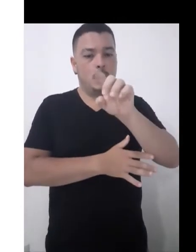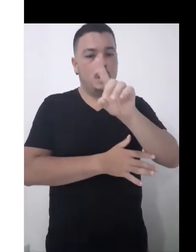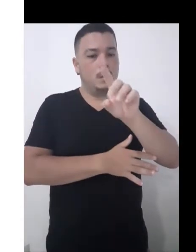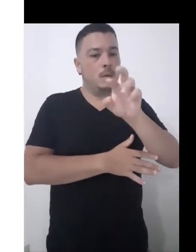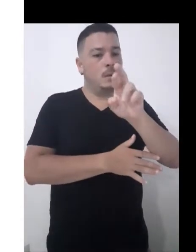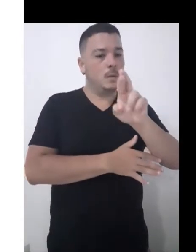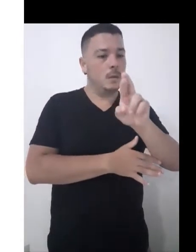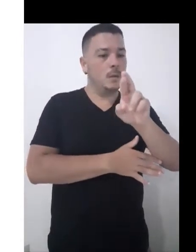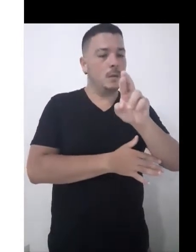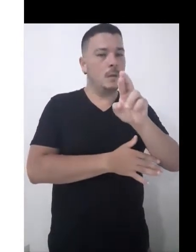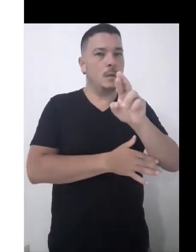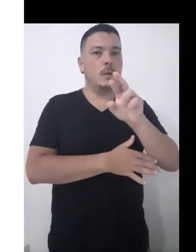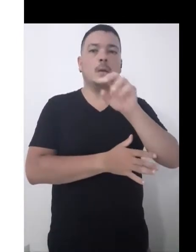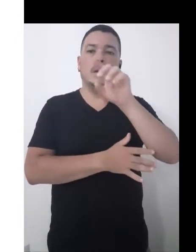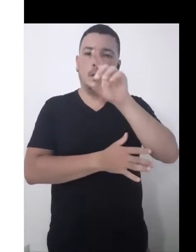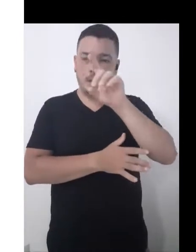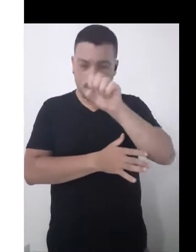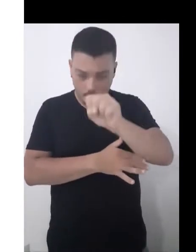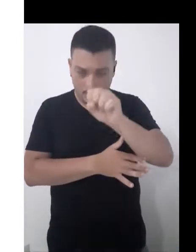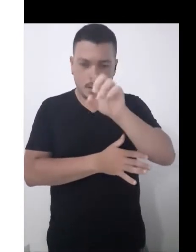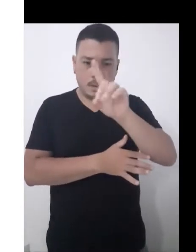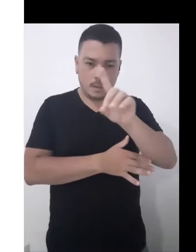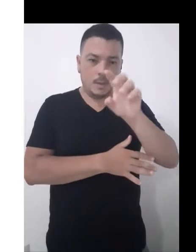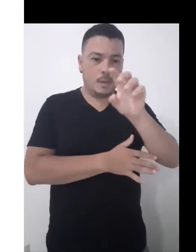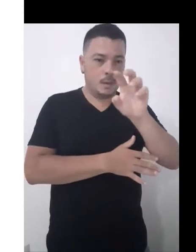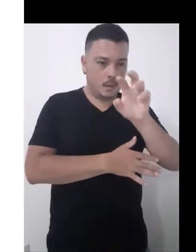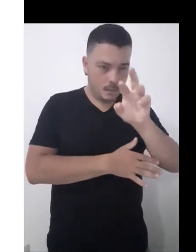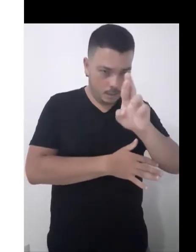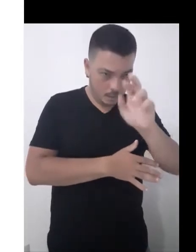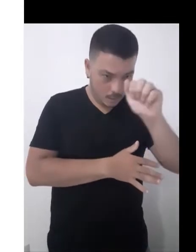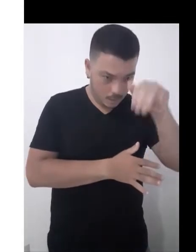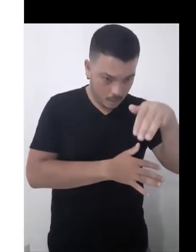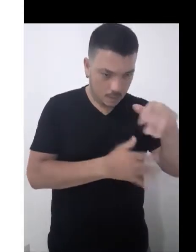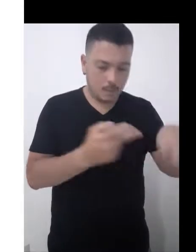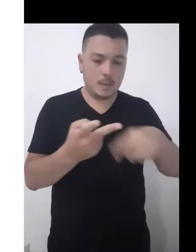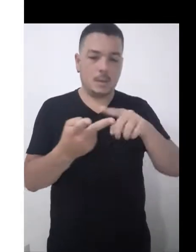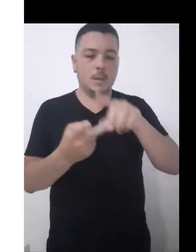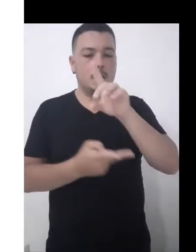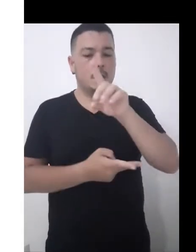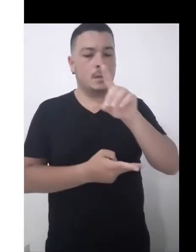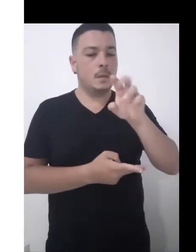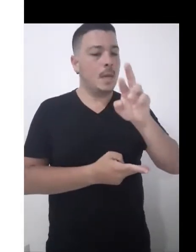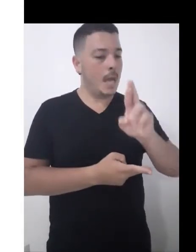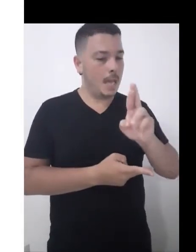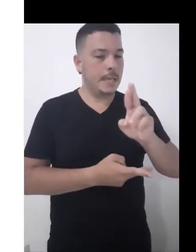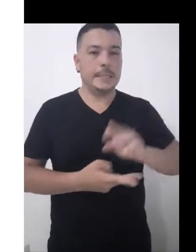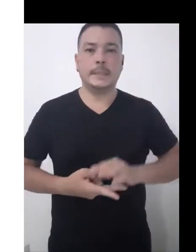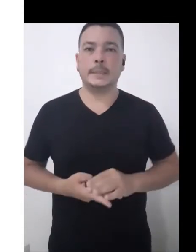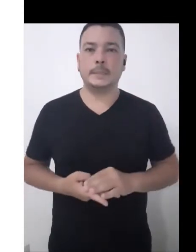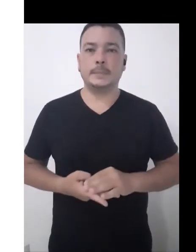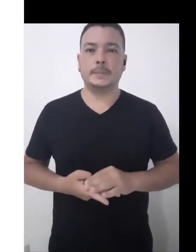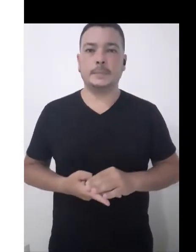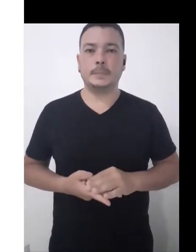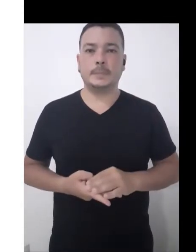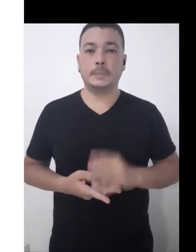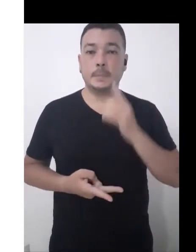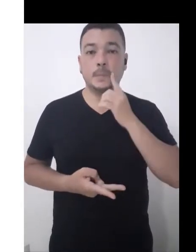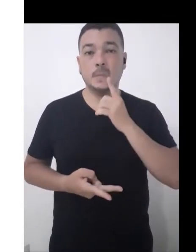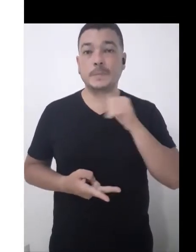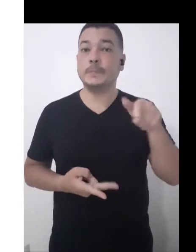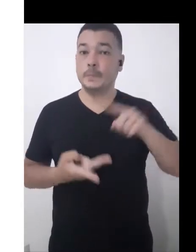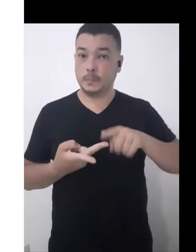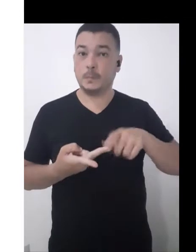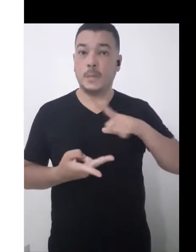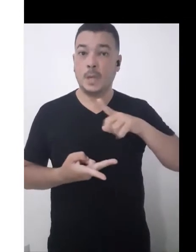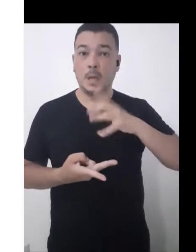SDRAM e DDR. Né? São os dois termos mais utilizados para a gente falar de tipo de memória. As memórias também têm velocidade.